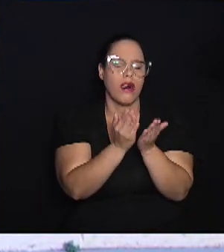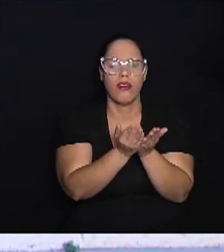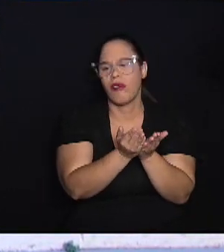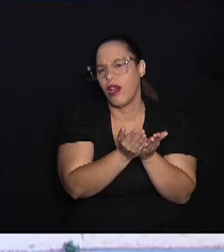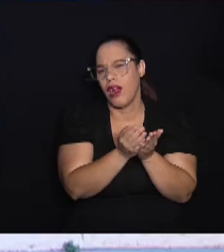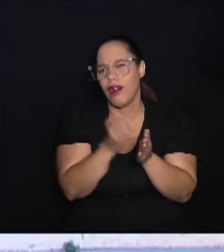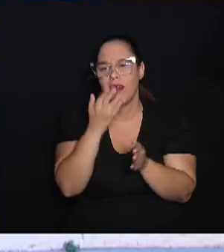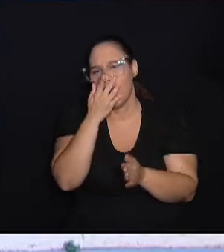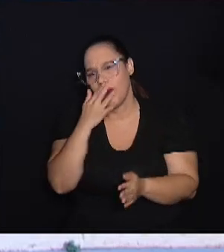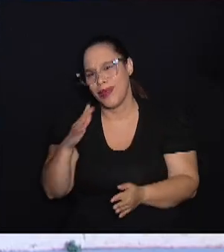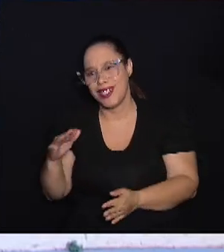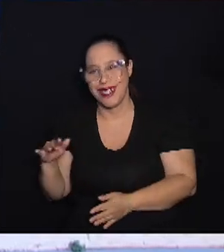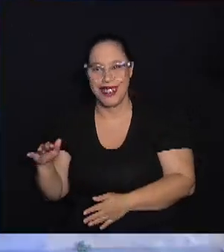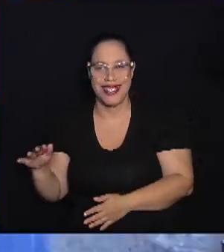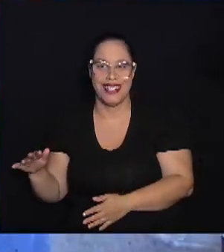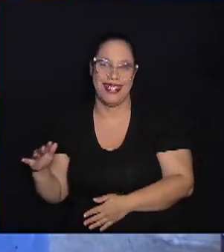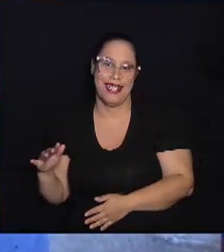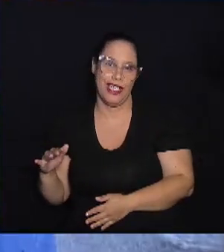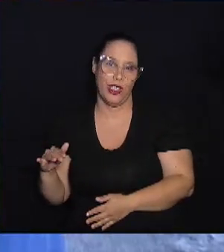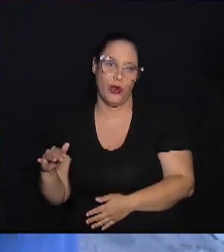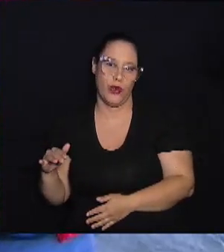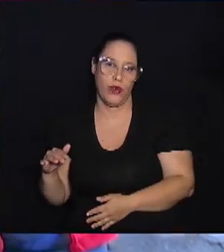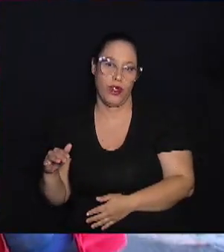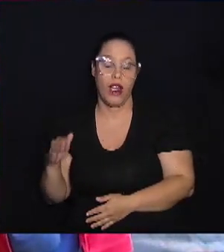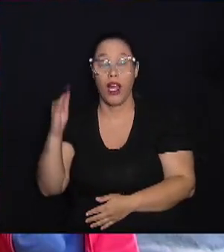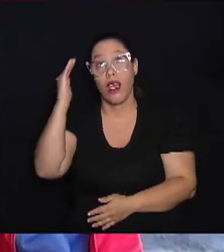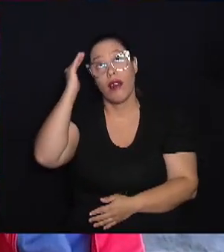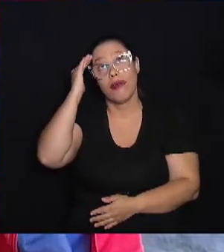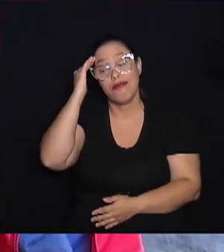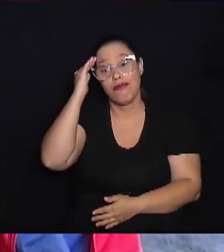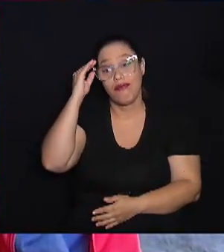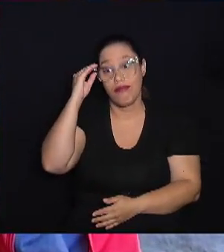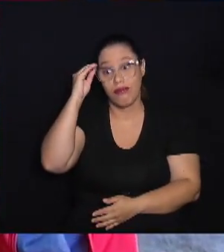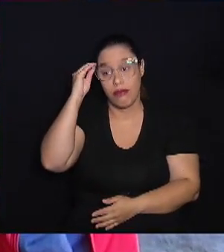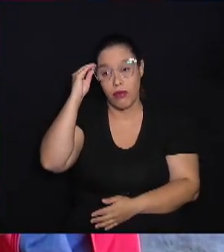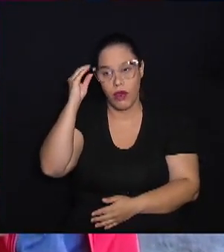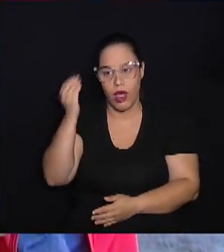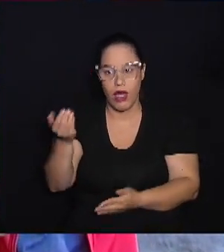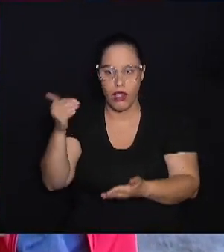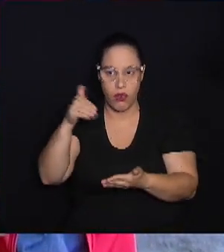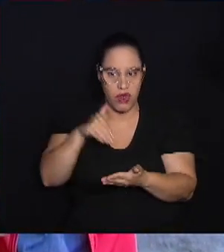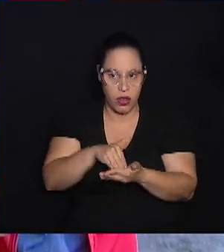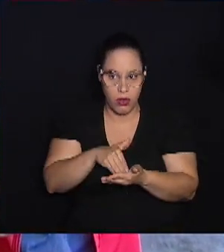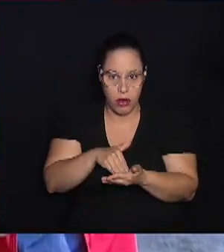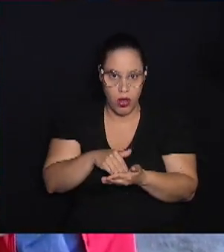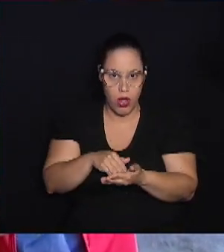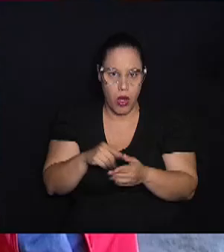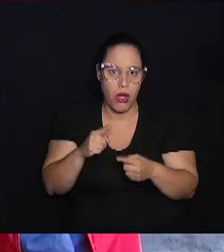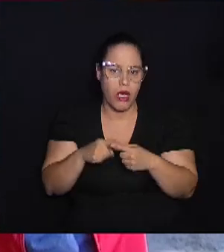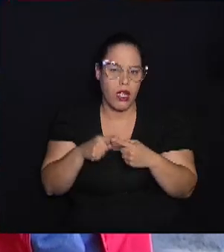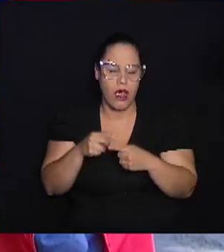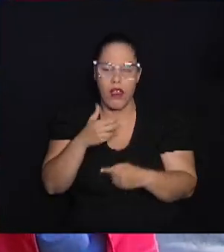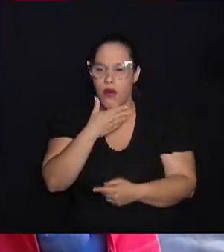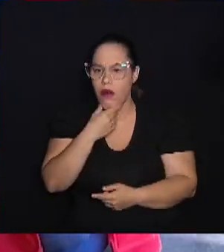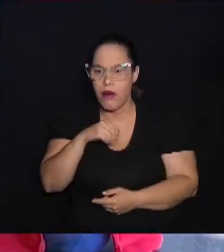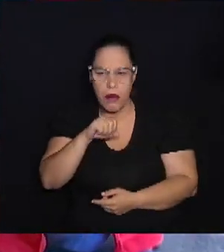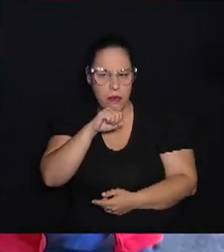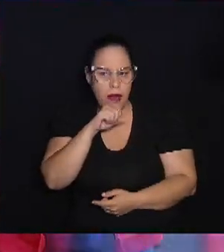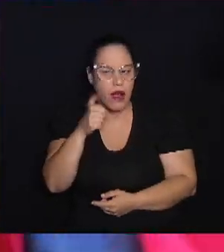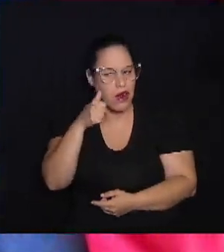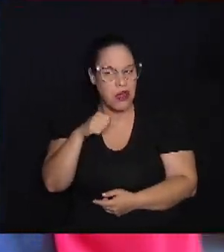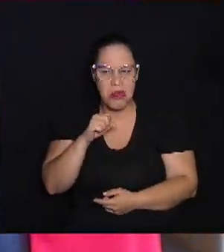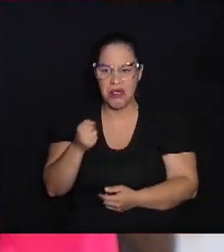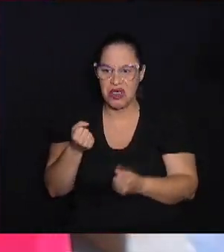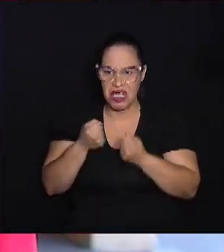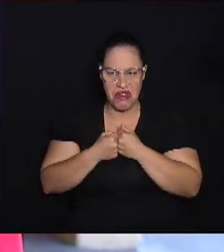carinho para que as crianças entendam que eles não estão vindo para cá porque o pai não quer ficar, mas é para eles se divertirem mesmo.